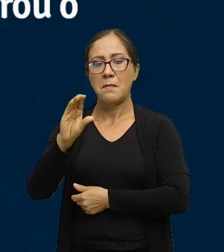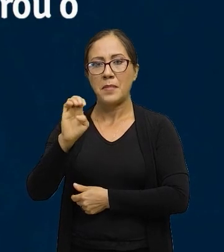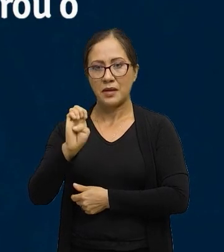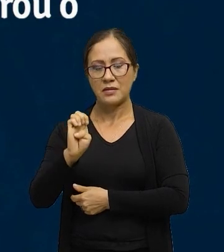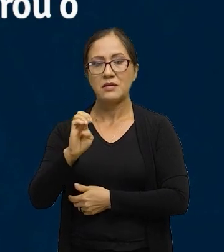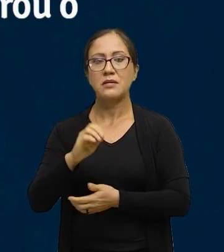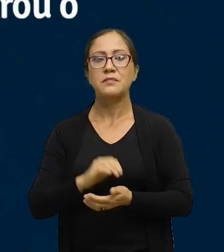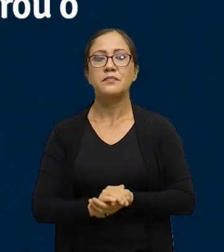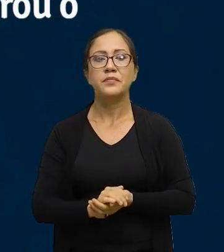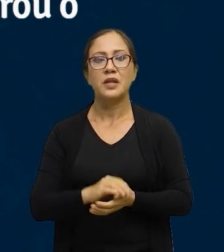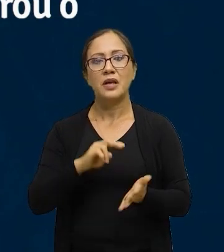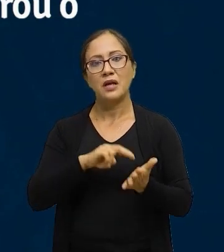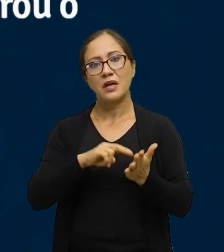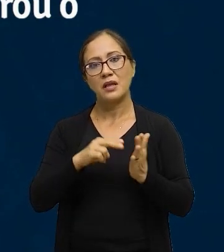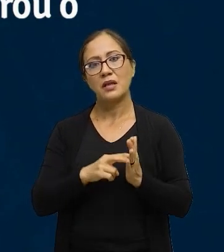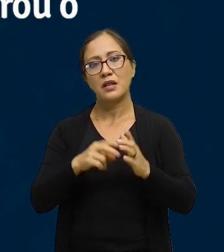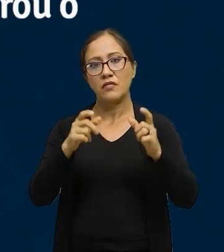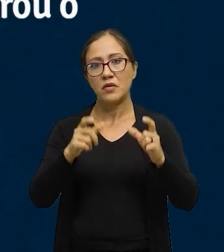local.